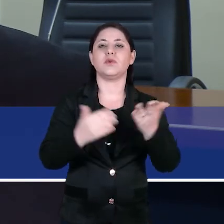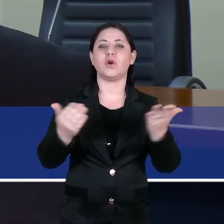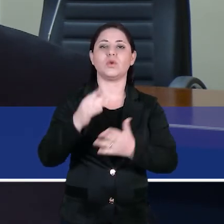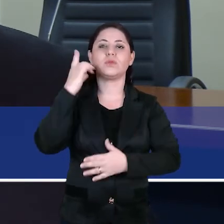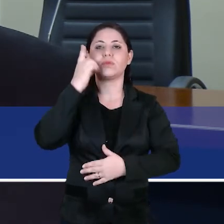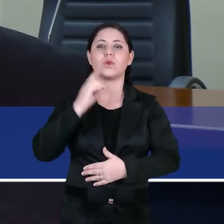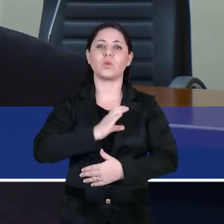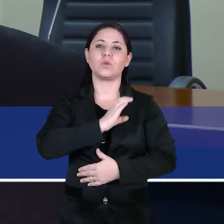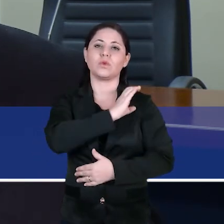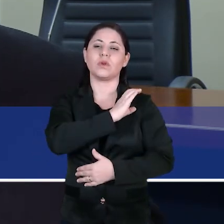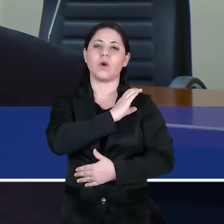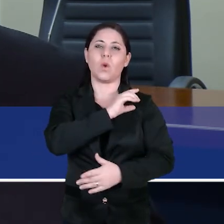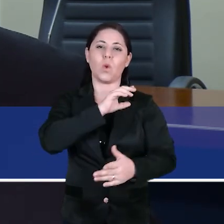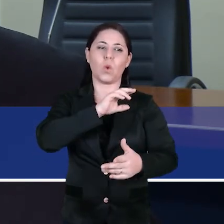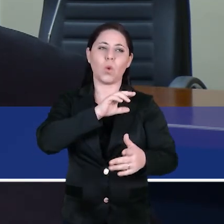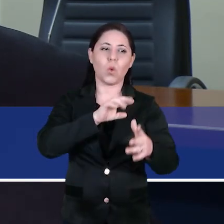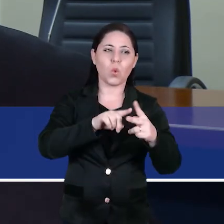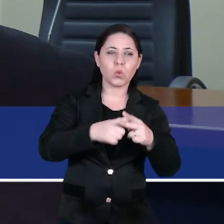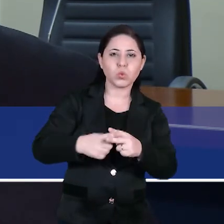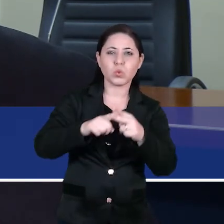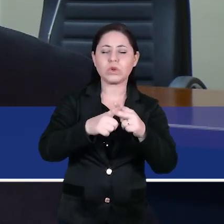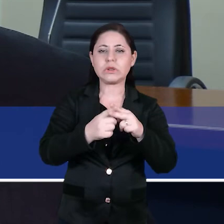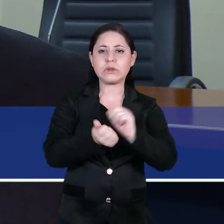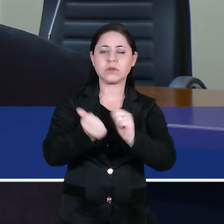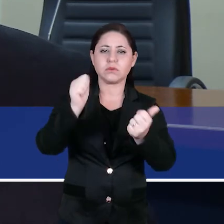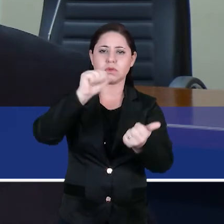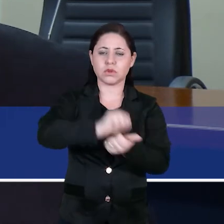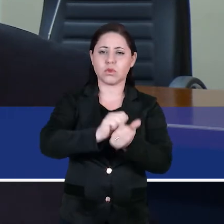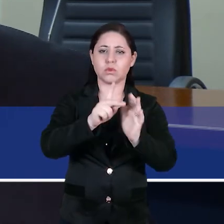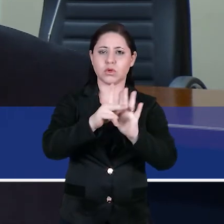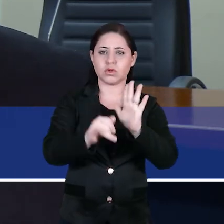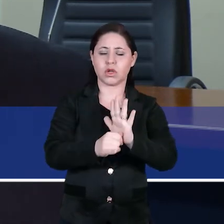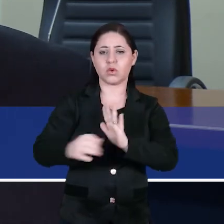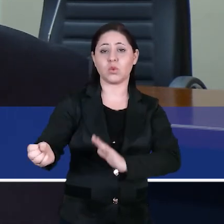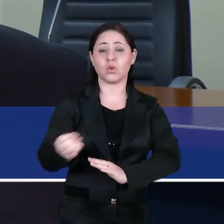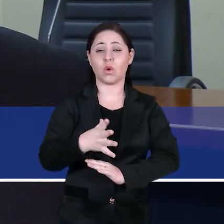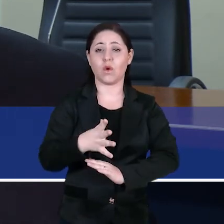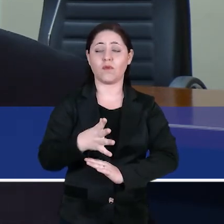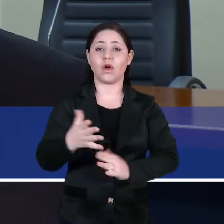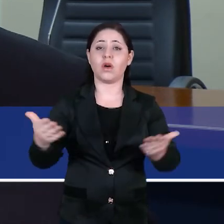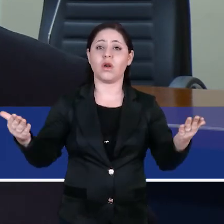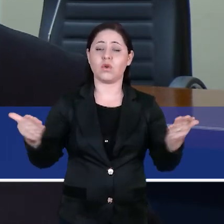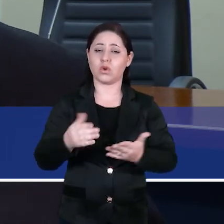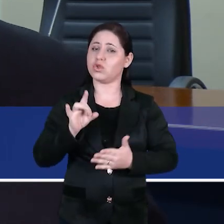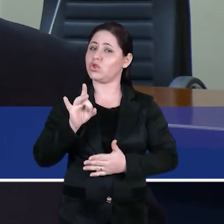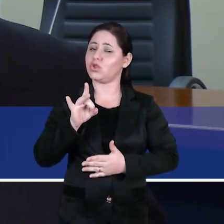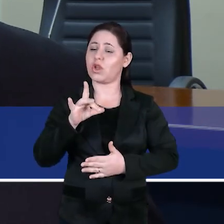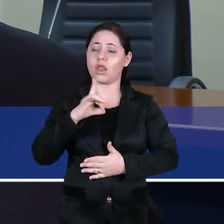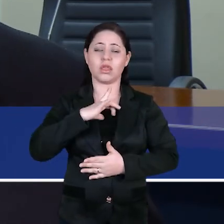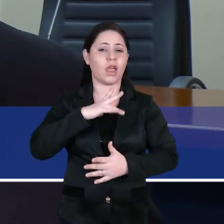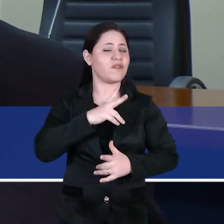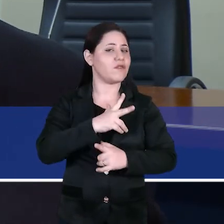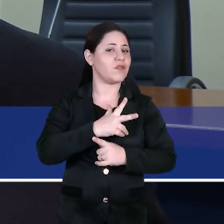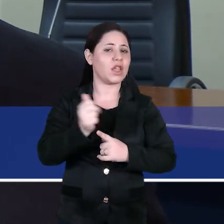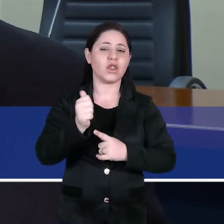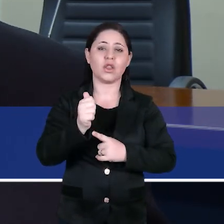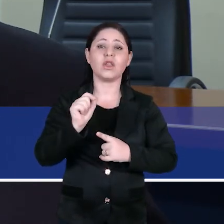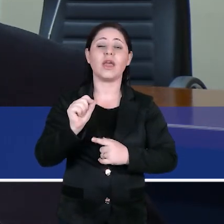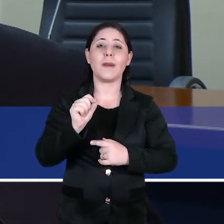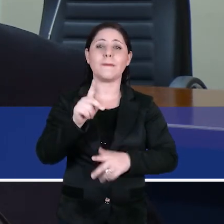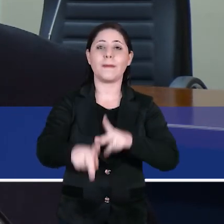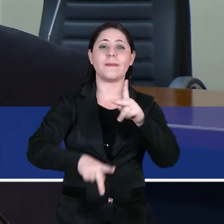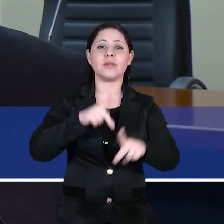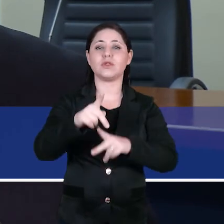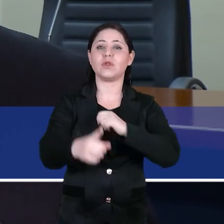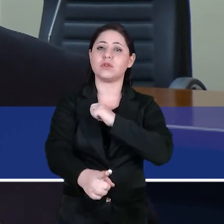isso e o Capitão Contar agora fez essas adequações no projeto, apresentando um novo projeto para adequar isso. Eu entendo que só ganha a população